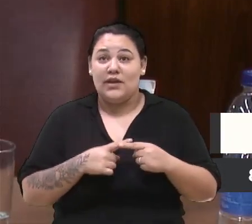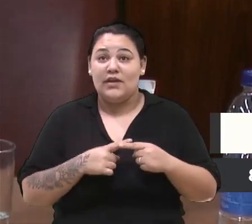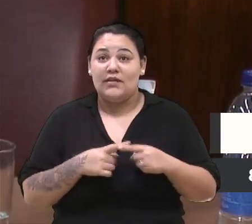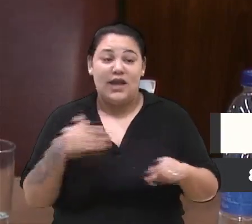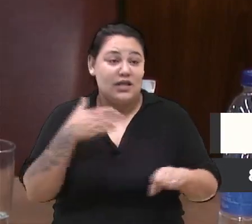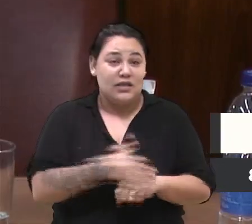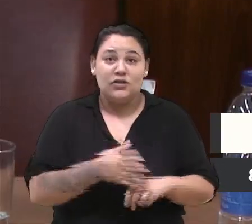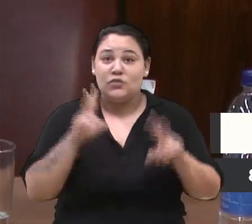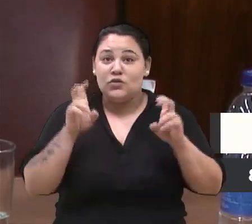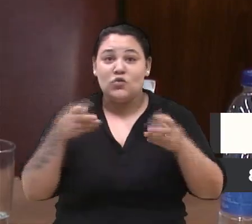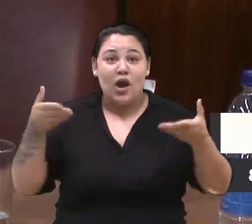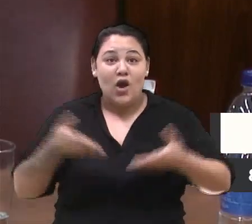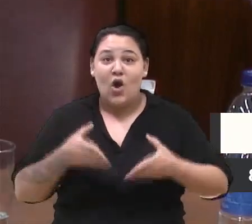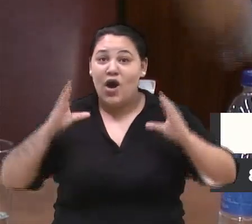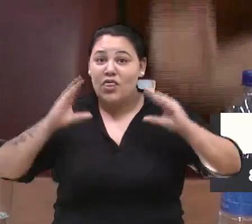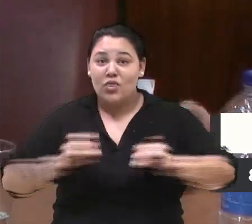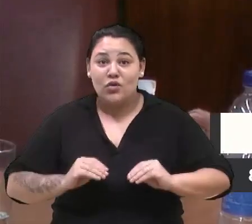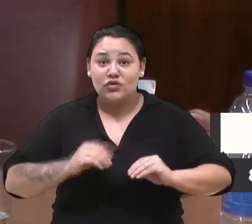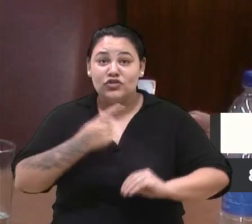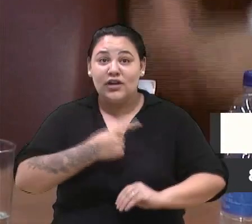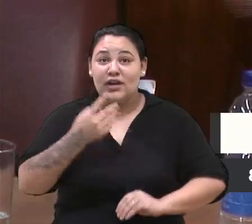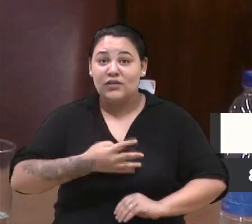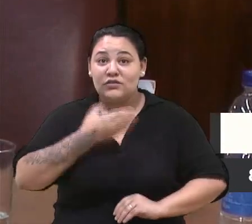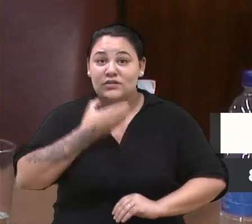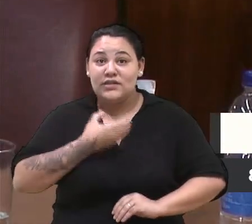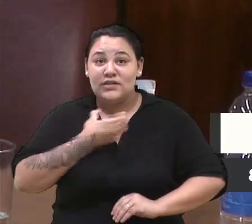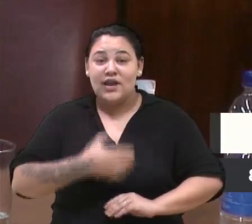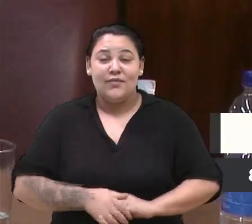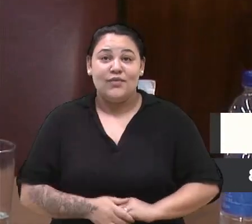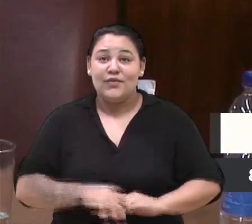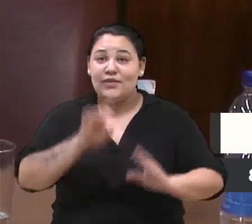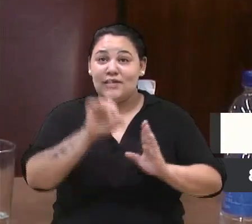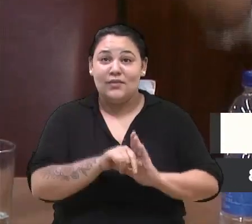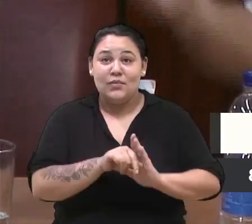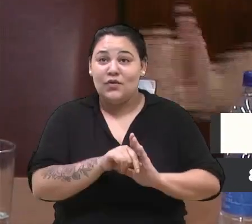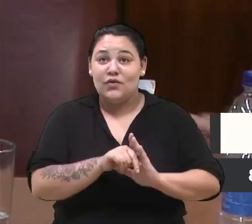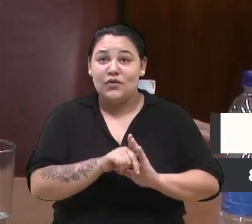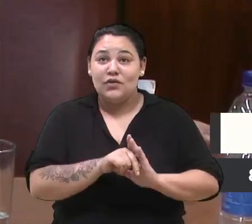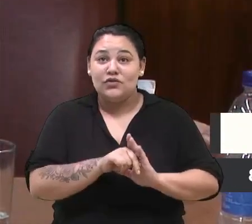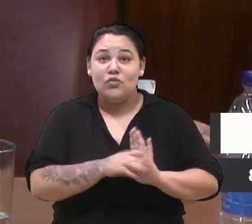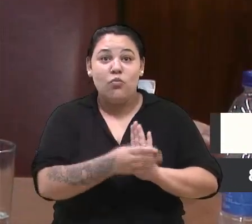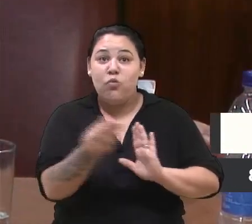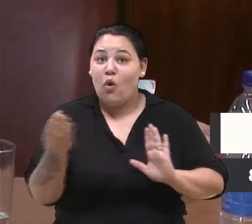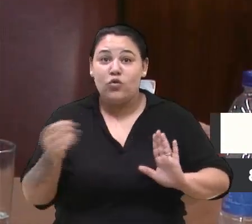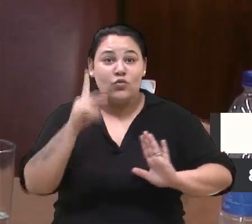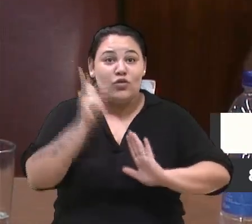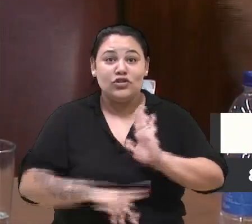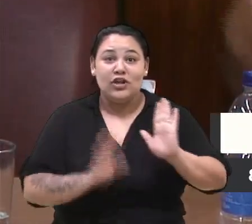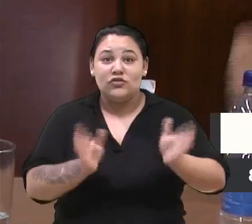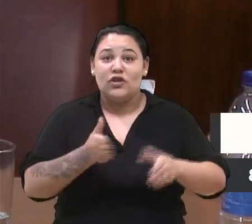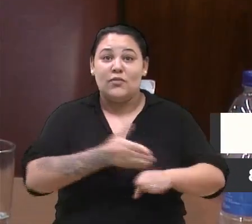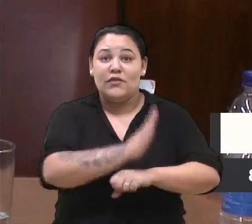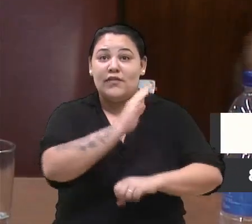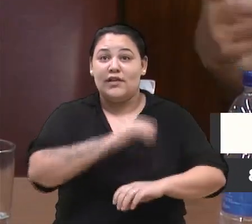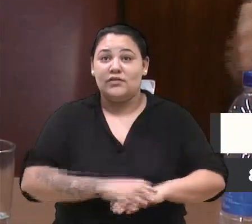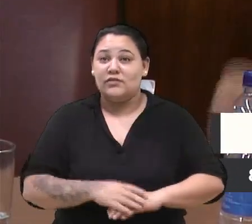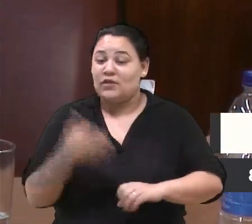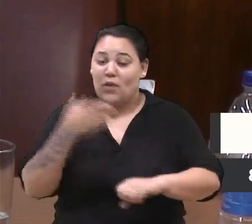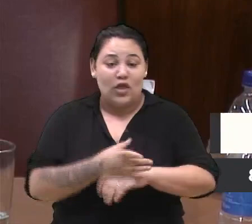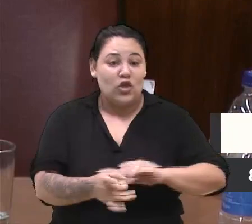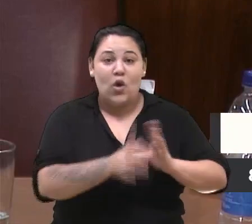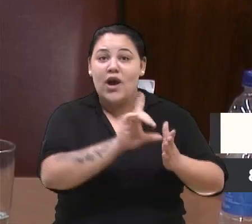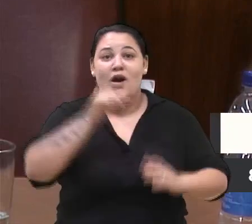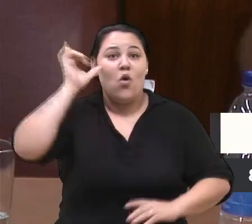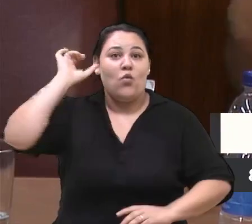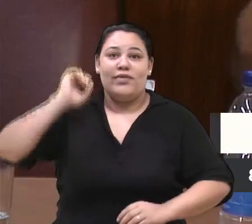do dia 14 de dezembro, depois de tantos projetos que nós aprovamos. Não veio antes, não veio ontem. Eu,